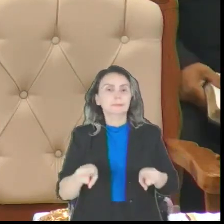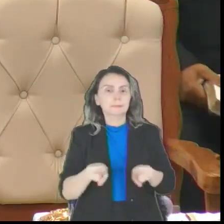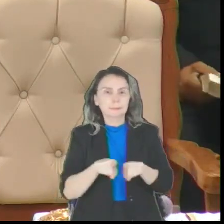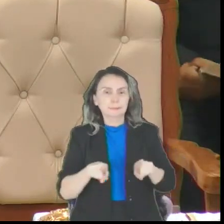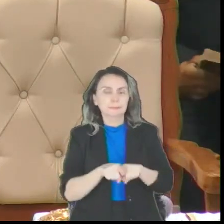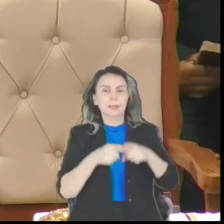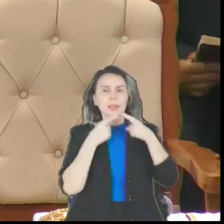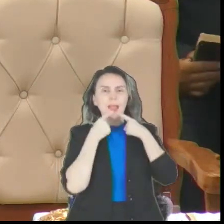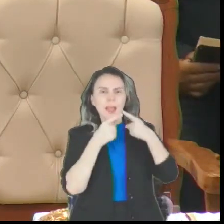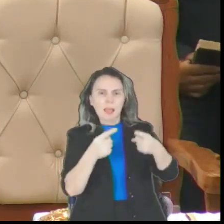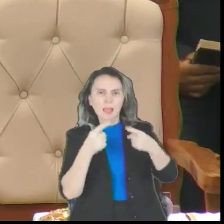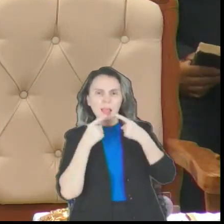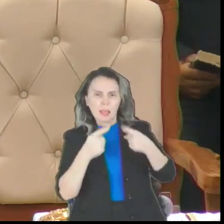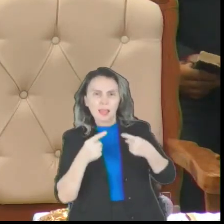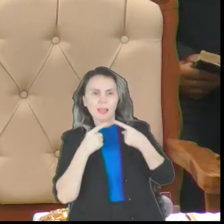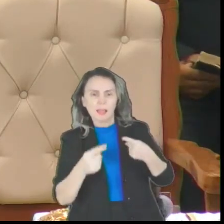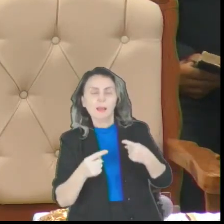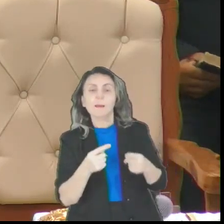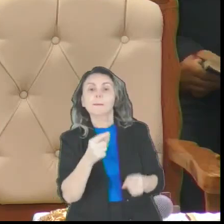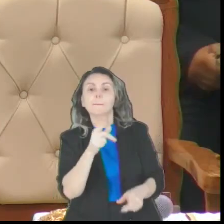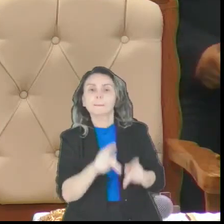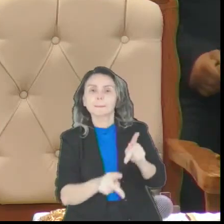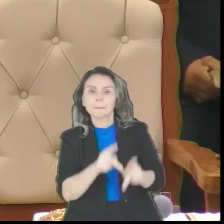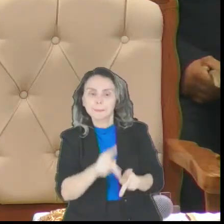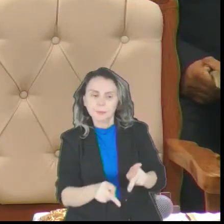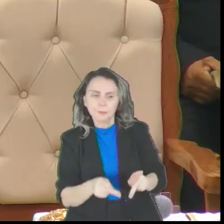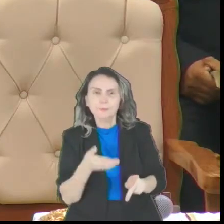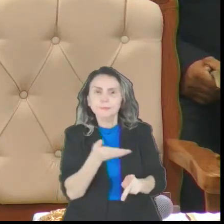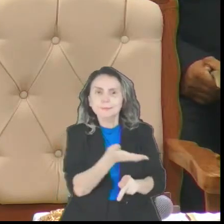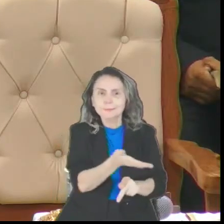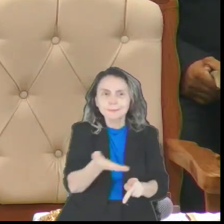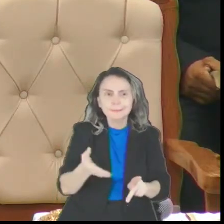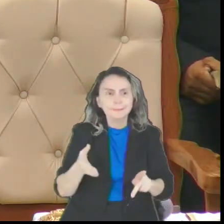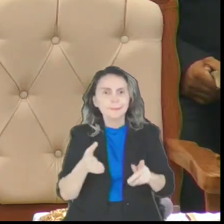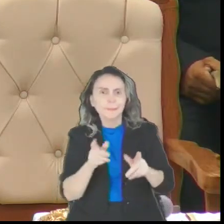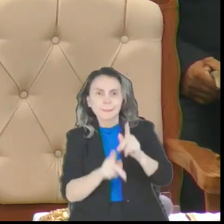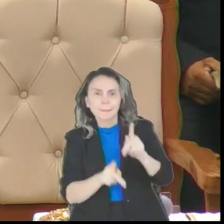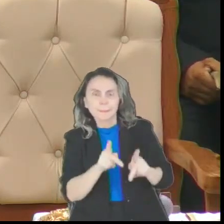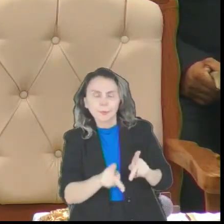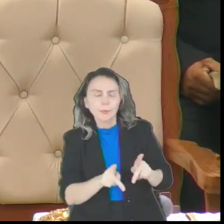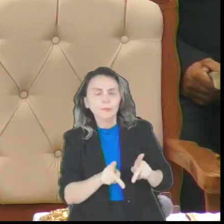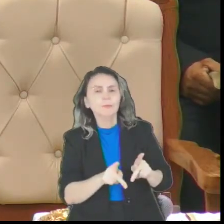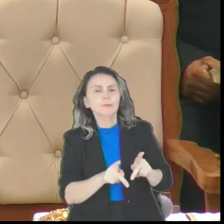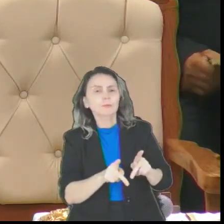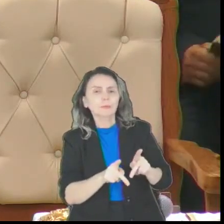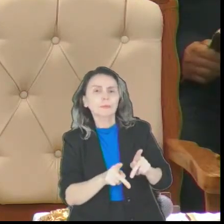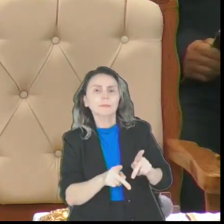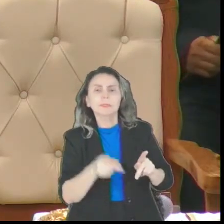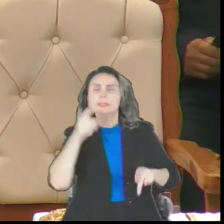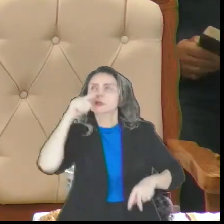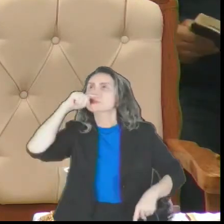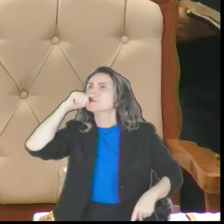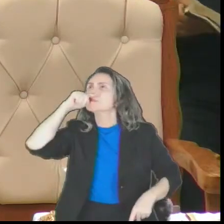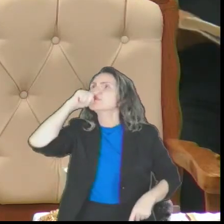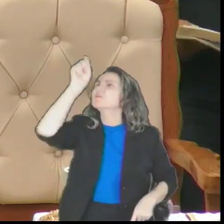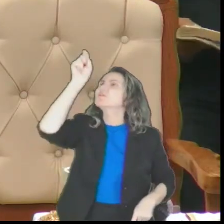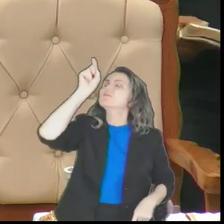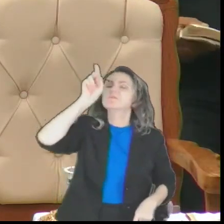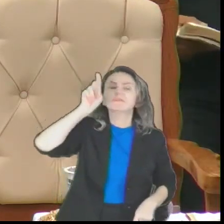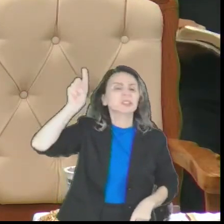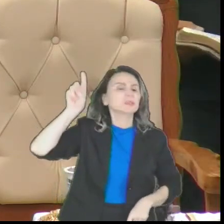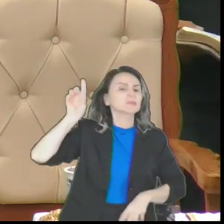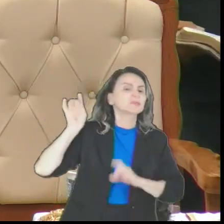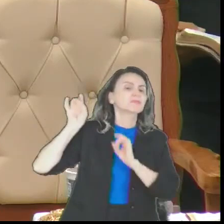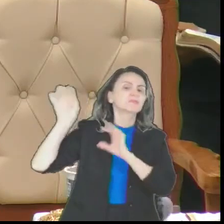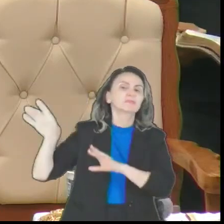povo, em que o povo havia voltado as costas para Deus e deixado os